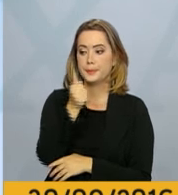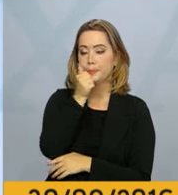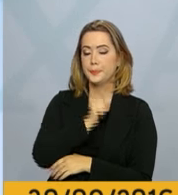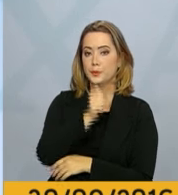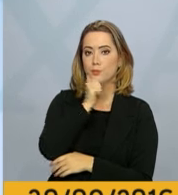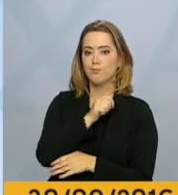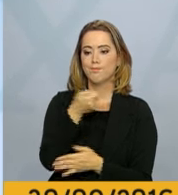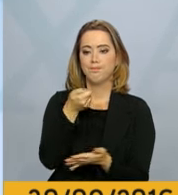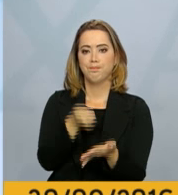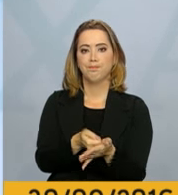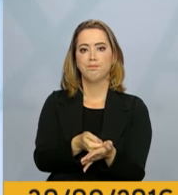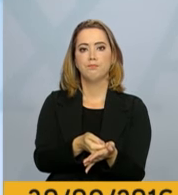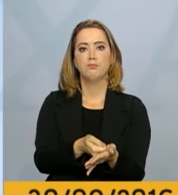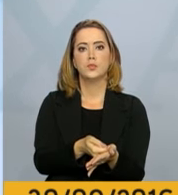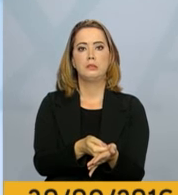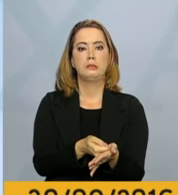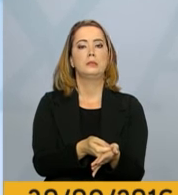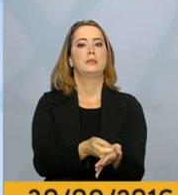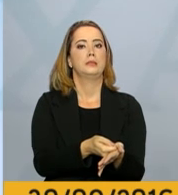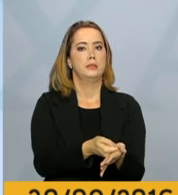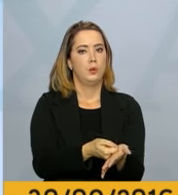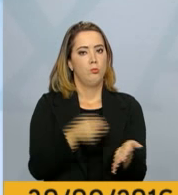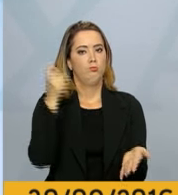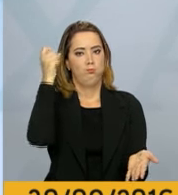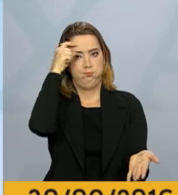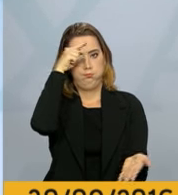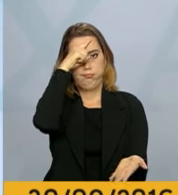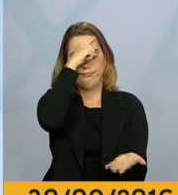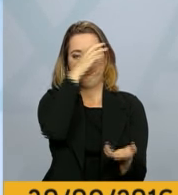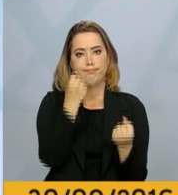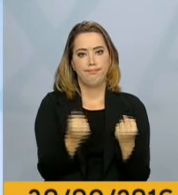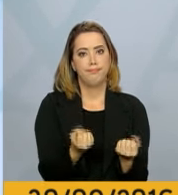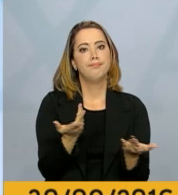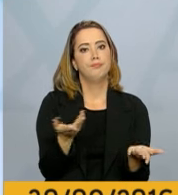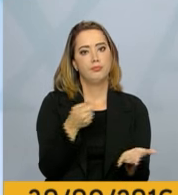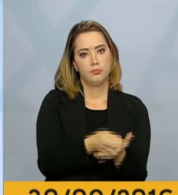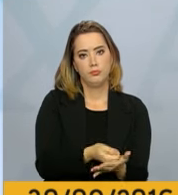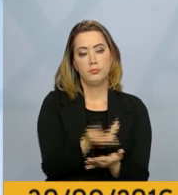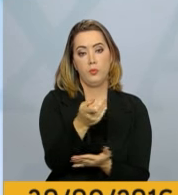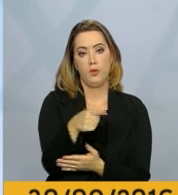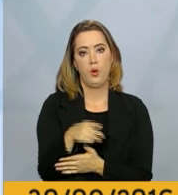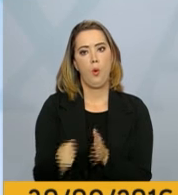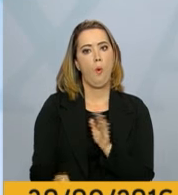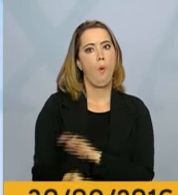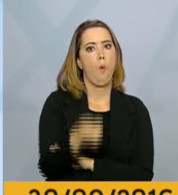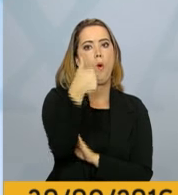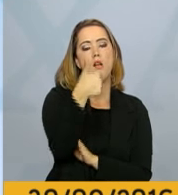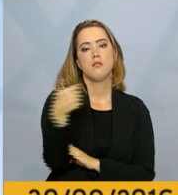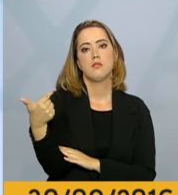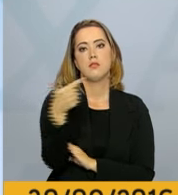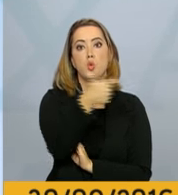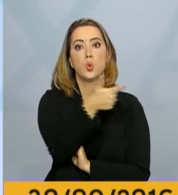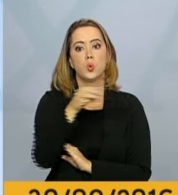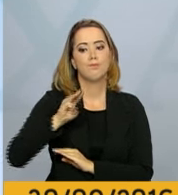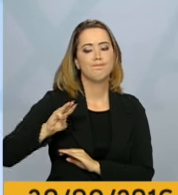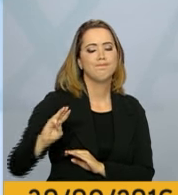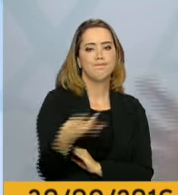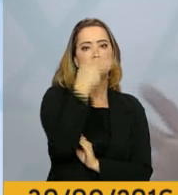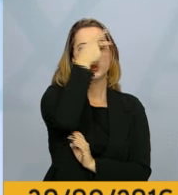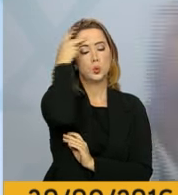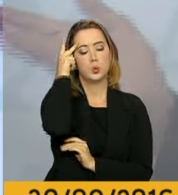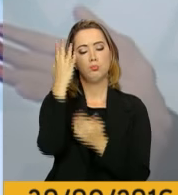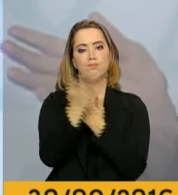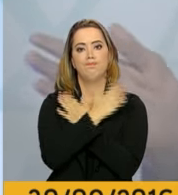que pagam um preço inaceitável. Chegamos a quase 12 milhões de